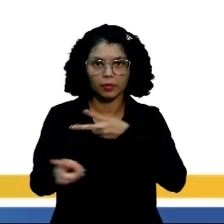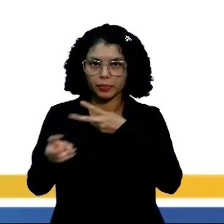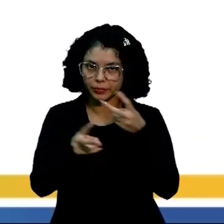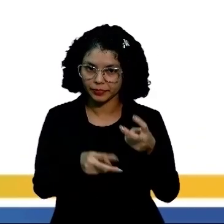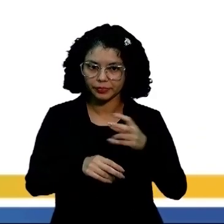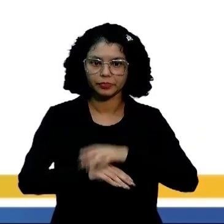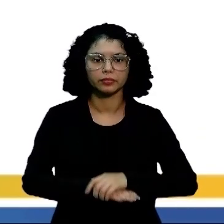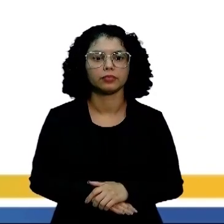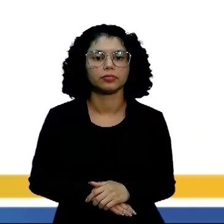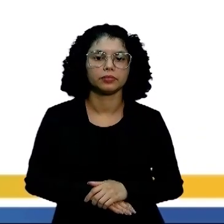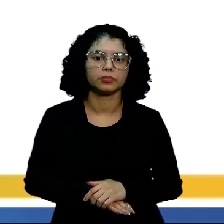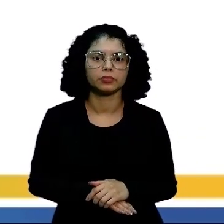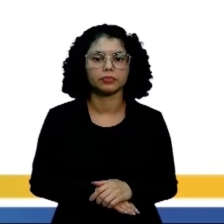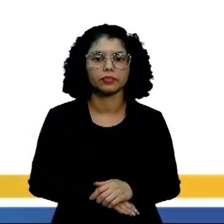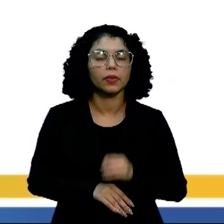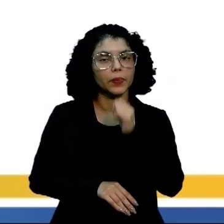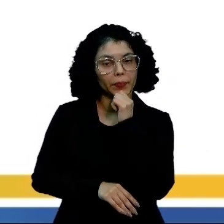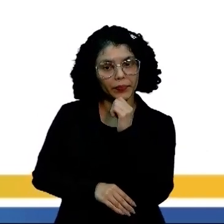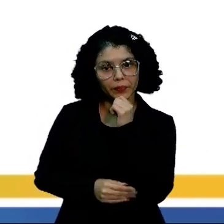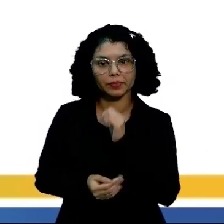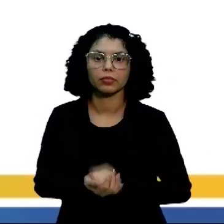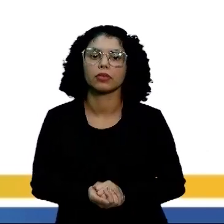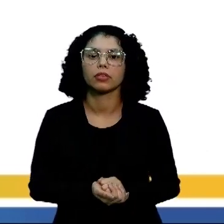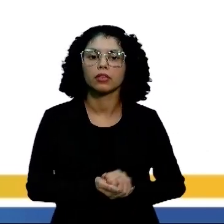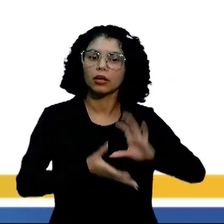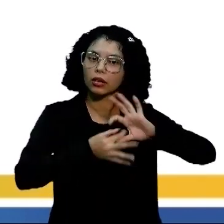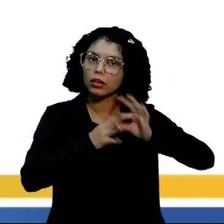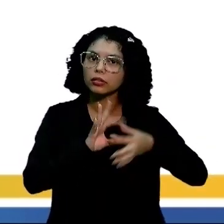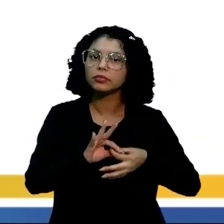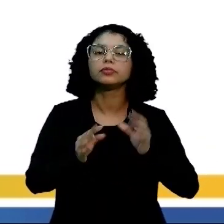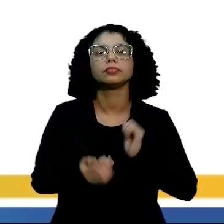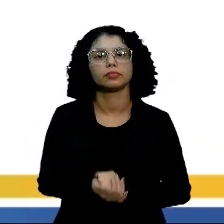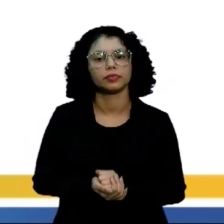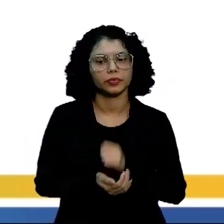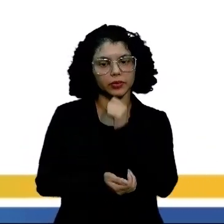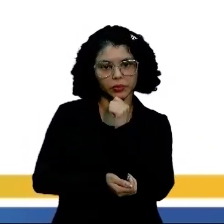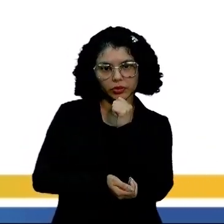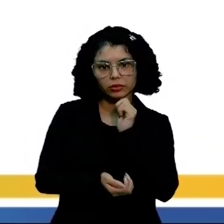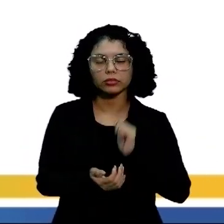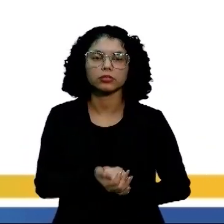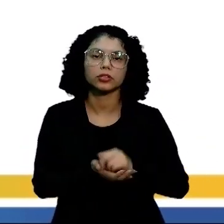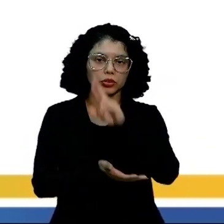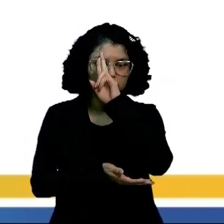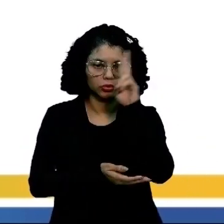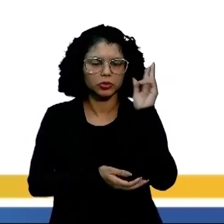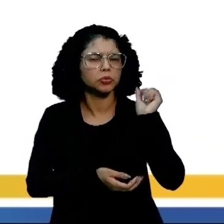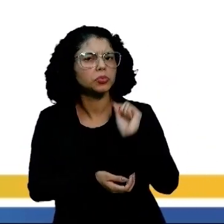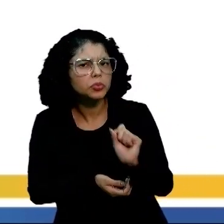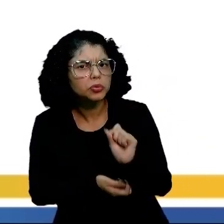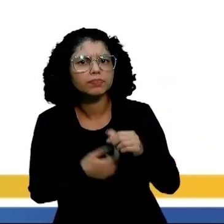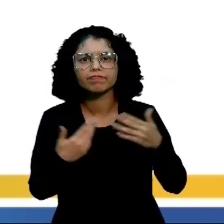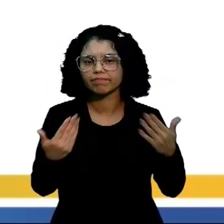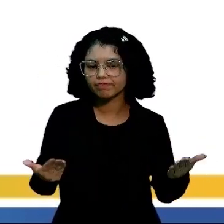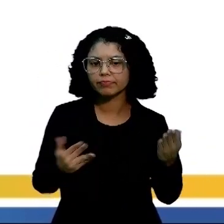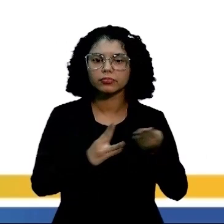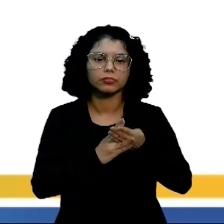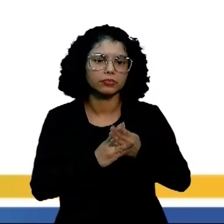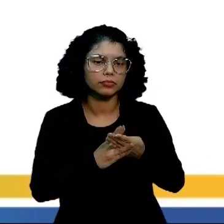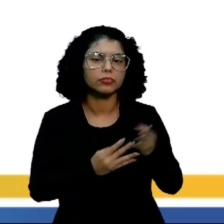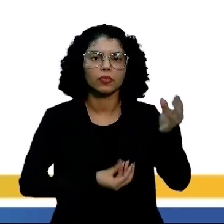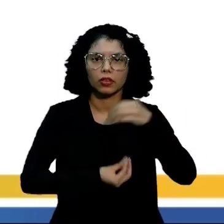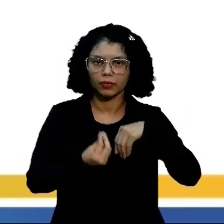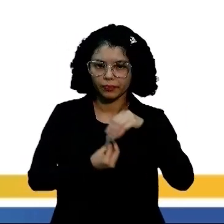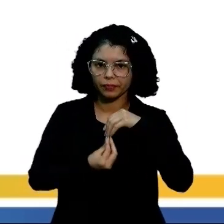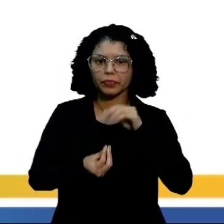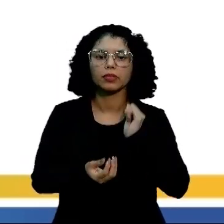observar. E aí vamos lá para o contexto histórico, o que foi, de fato, o Barroco, o que estava